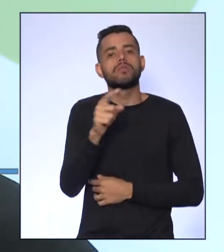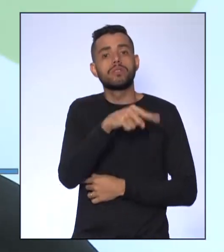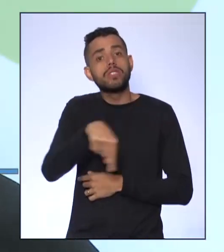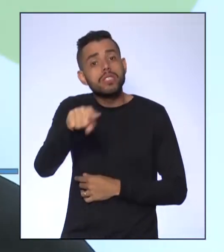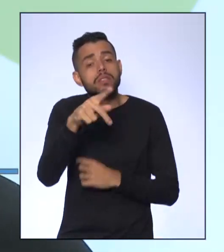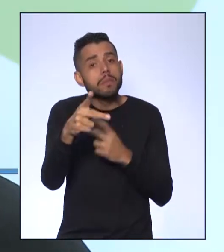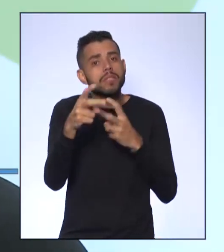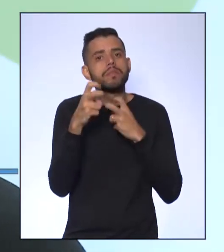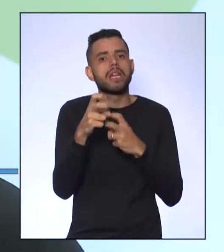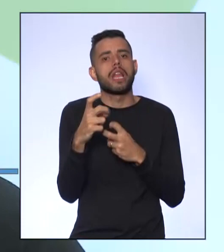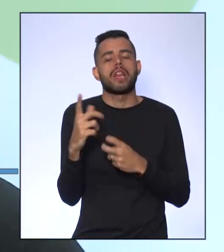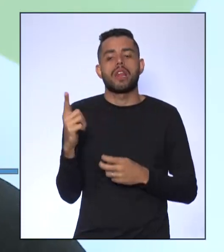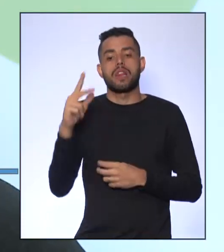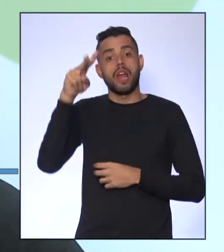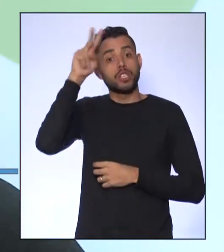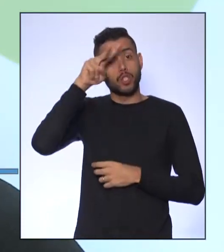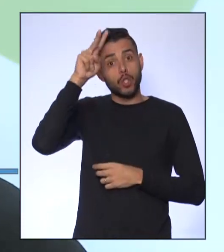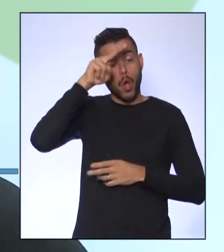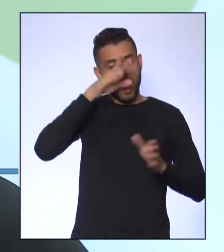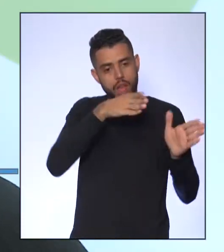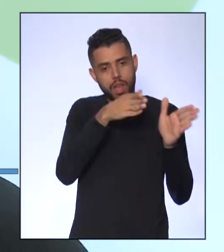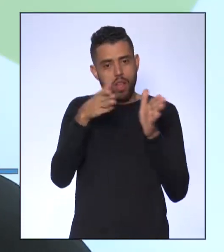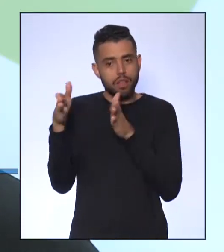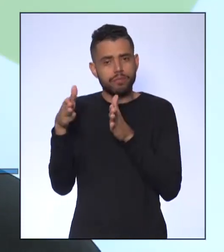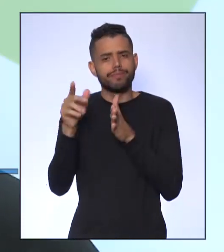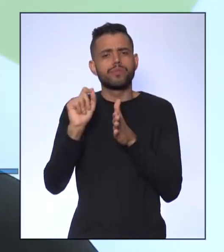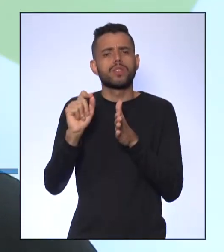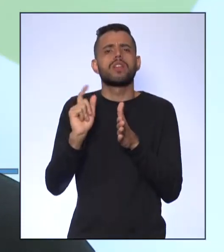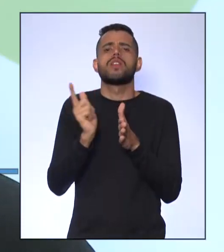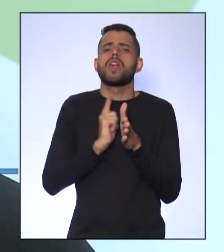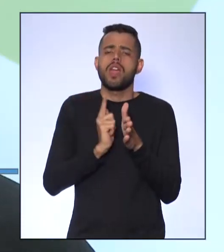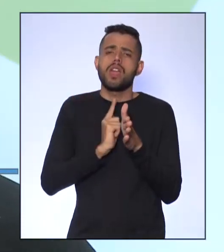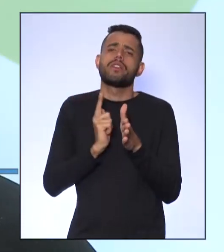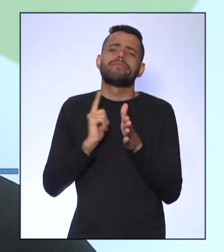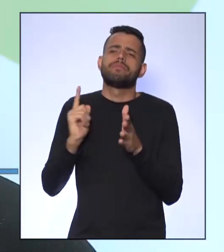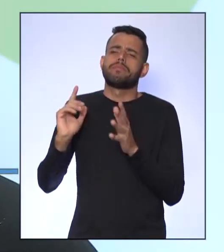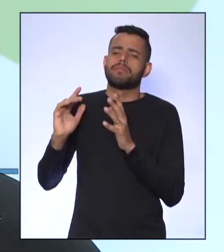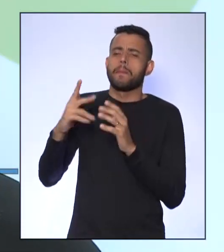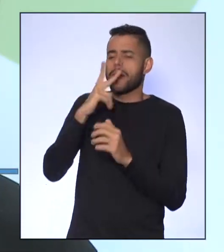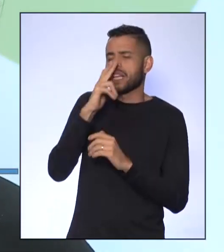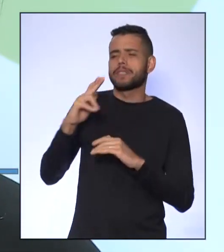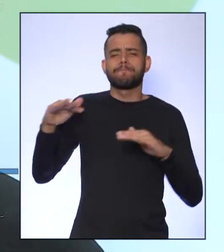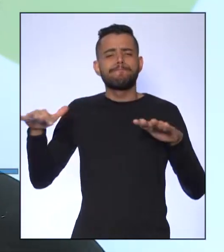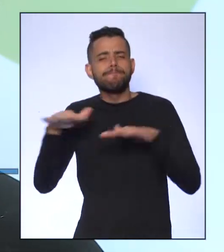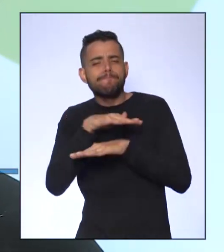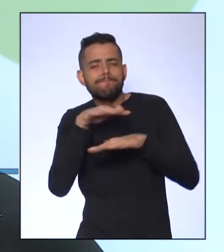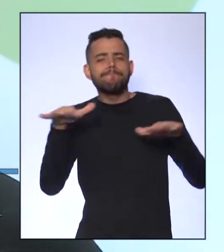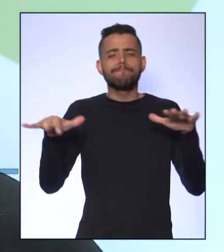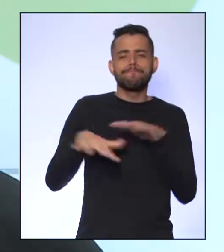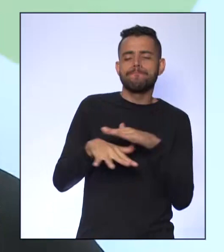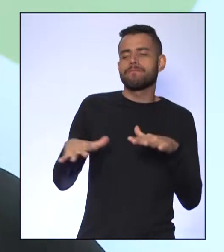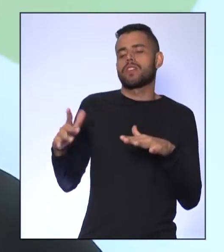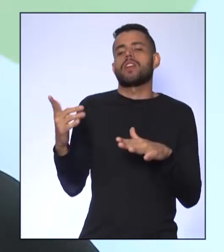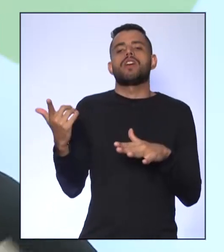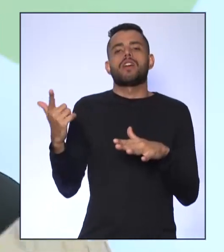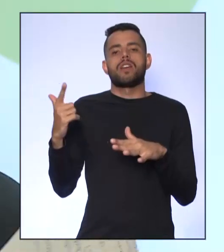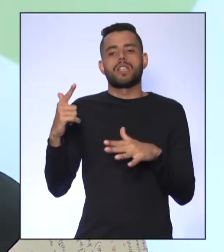história tem, né, esse movimento da história da filosofia e cada uma com as